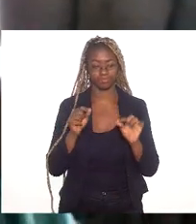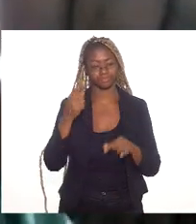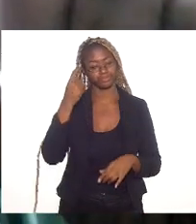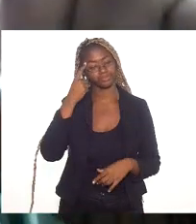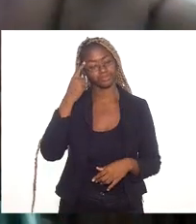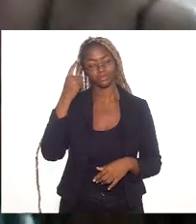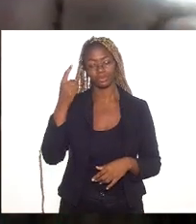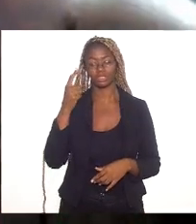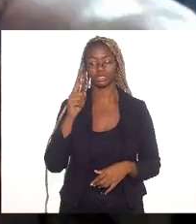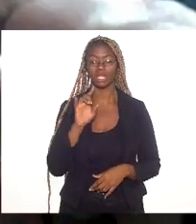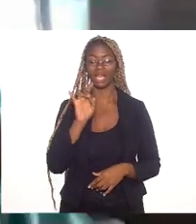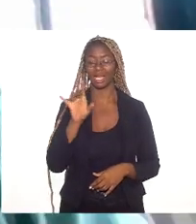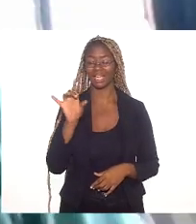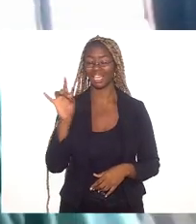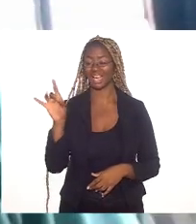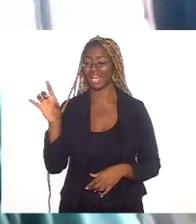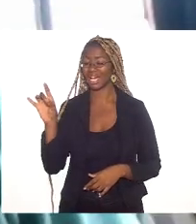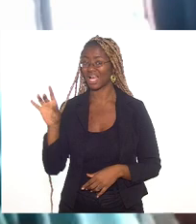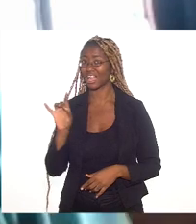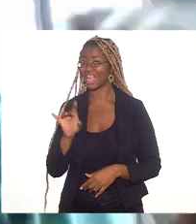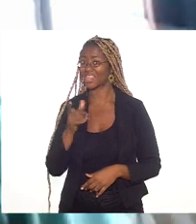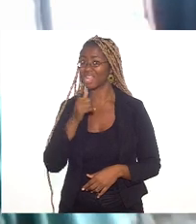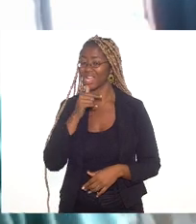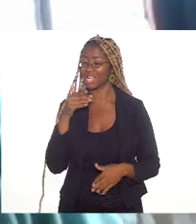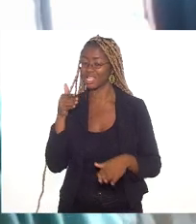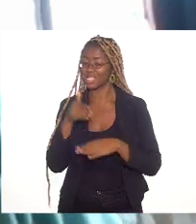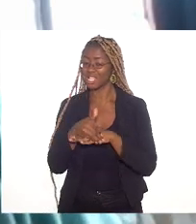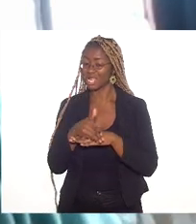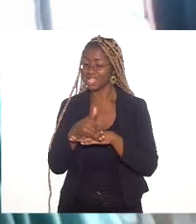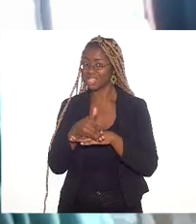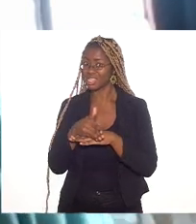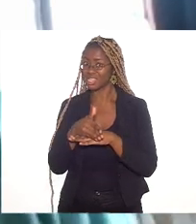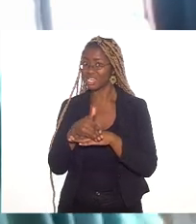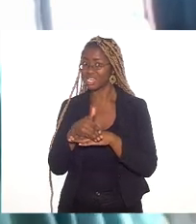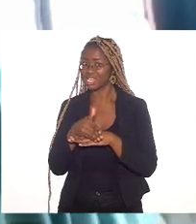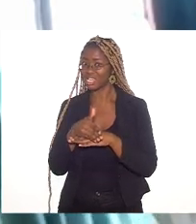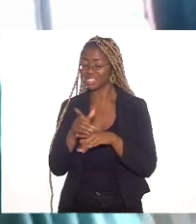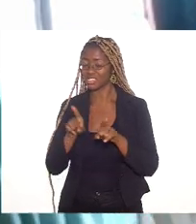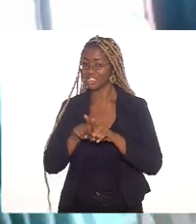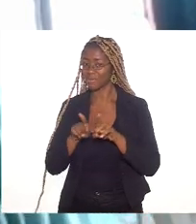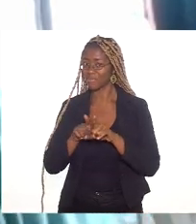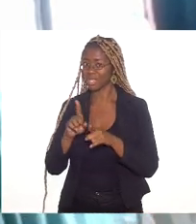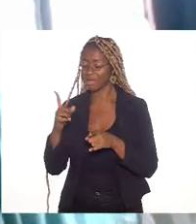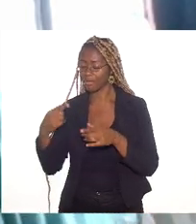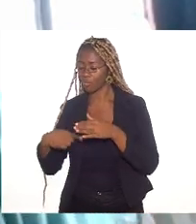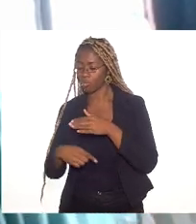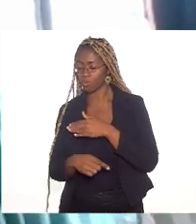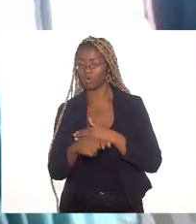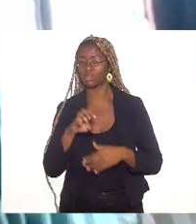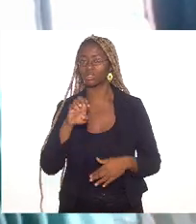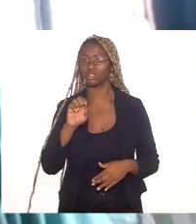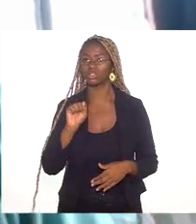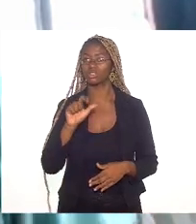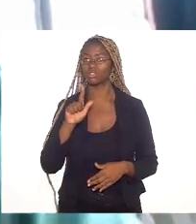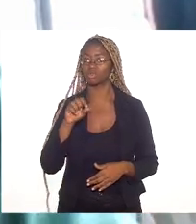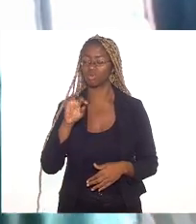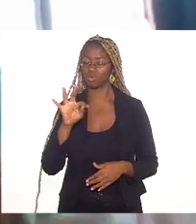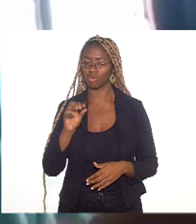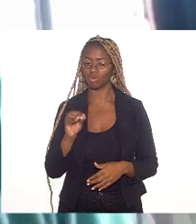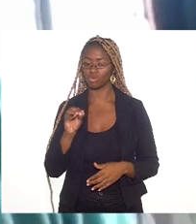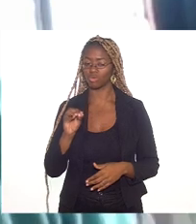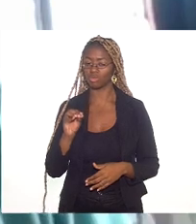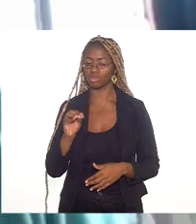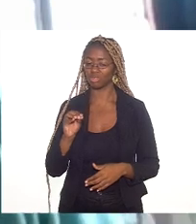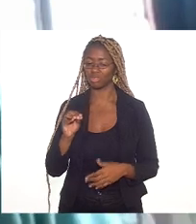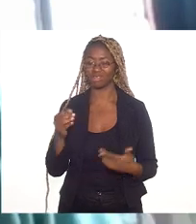a cada água que entra, sai o esgoto. Então, ele dobra a tarifa. Geralmente, a SEDAI cobra um